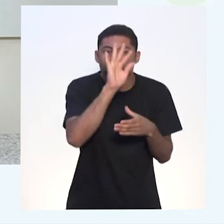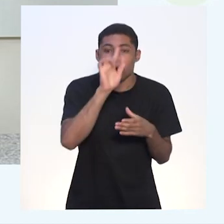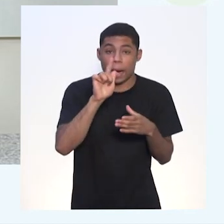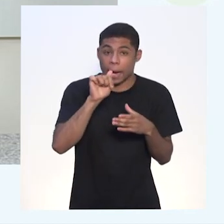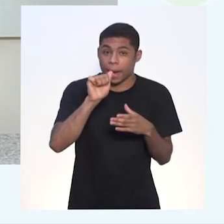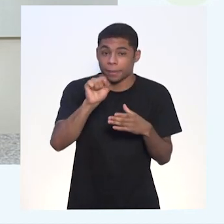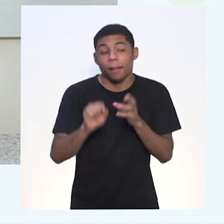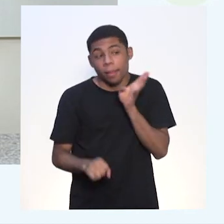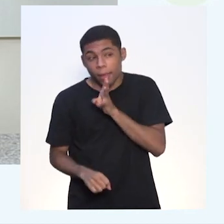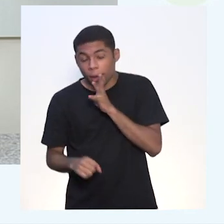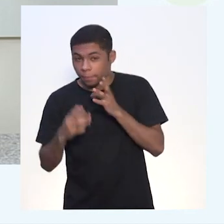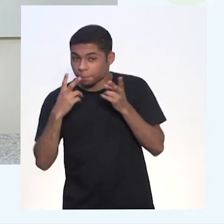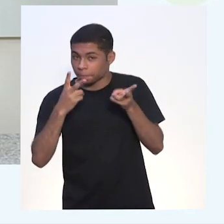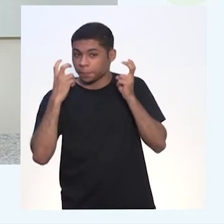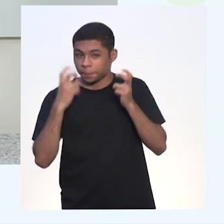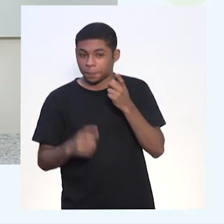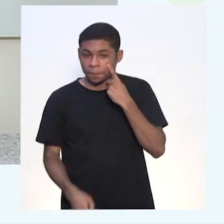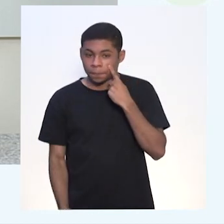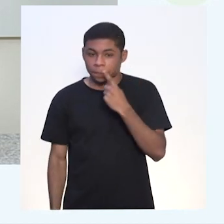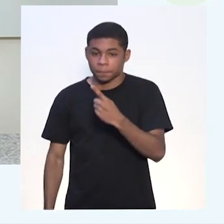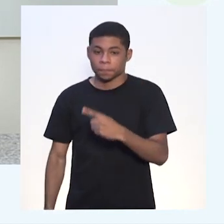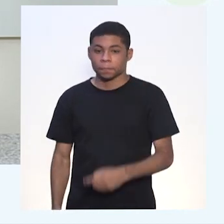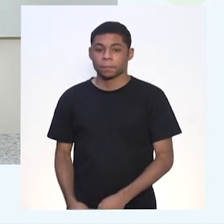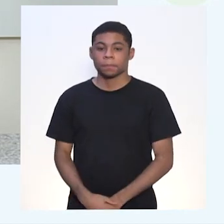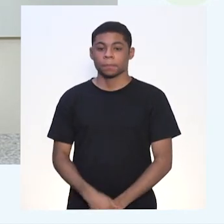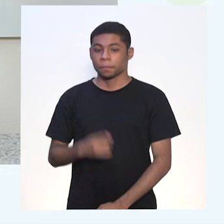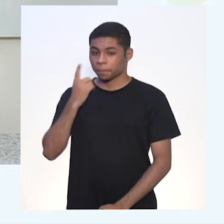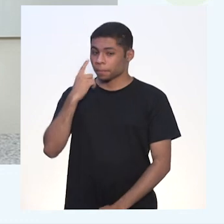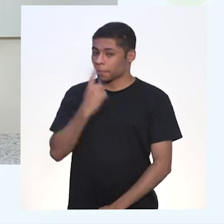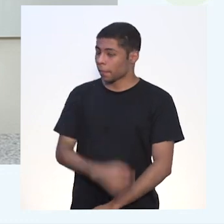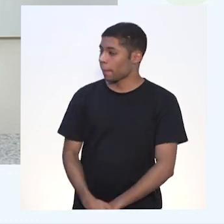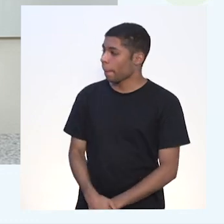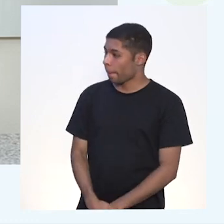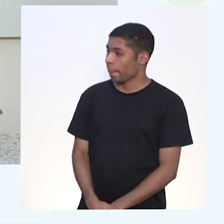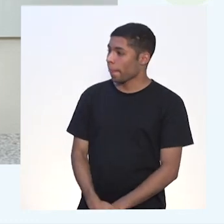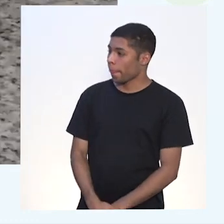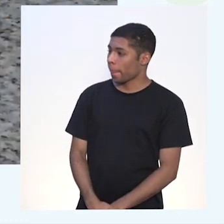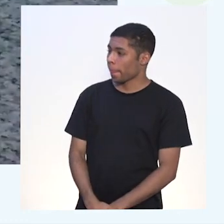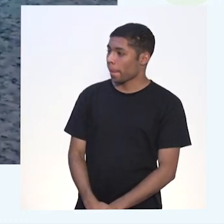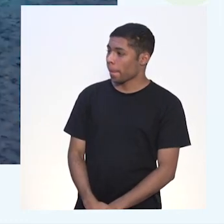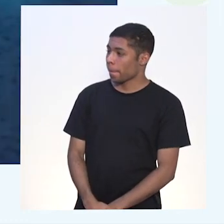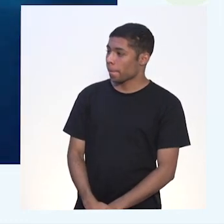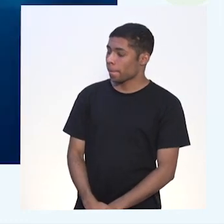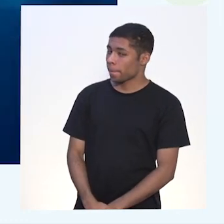Então, é legal observar isso. Então, vou adicionar os comprimidos. Lá vai.